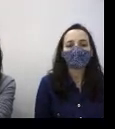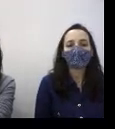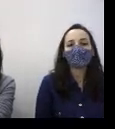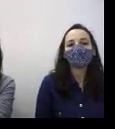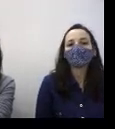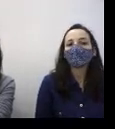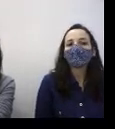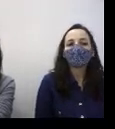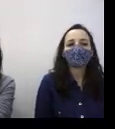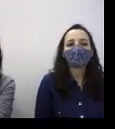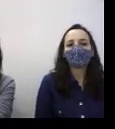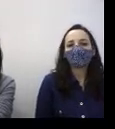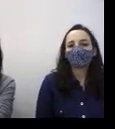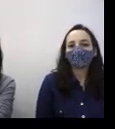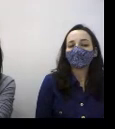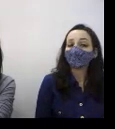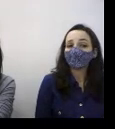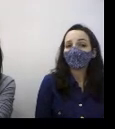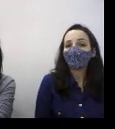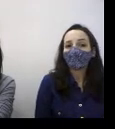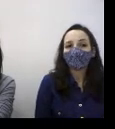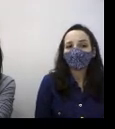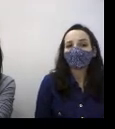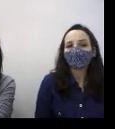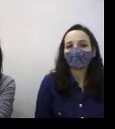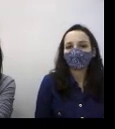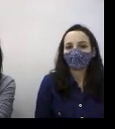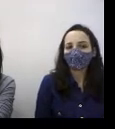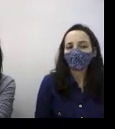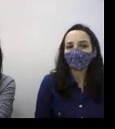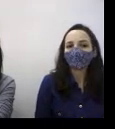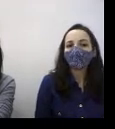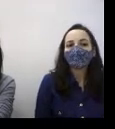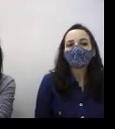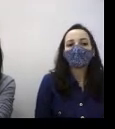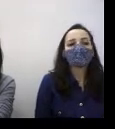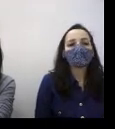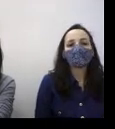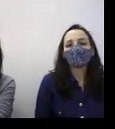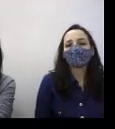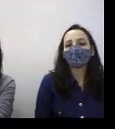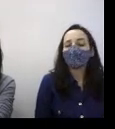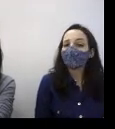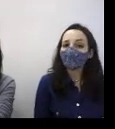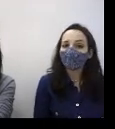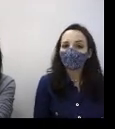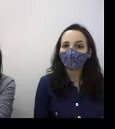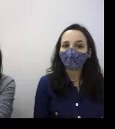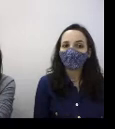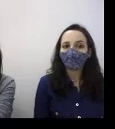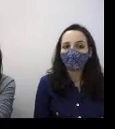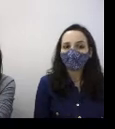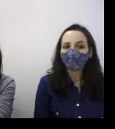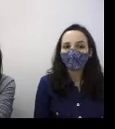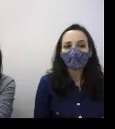causa definida, exacerbada intolerância a perdas e frustrações, um alto nível de exigência